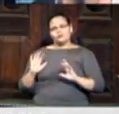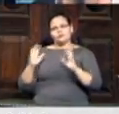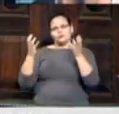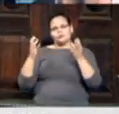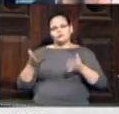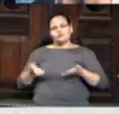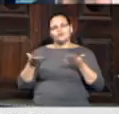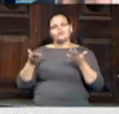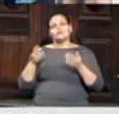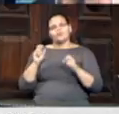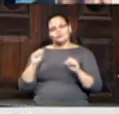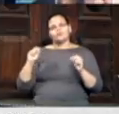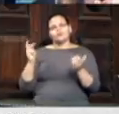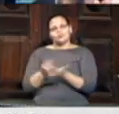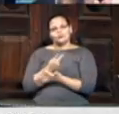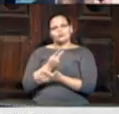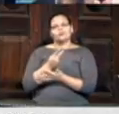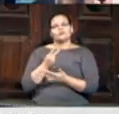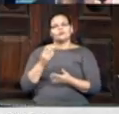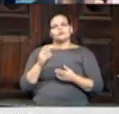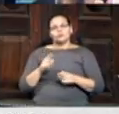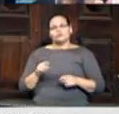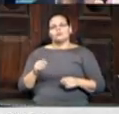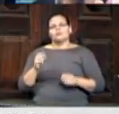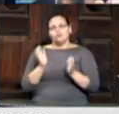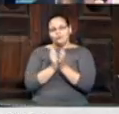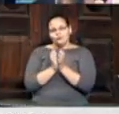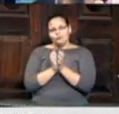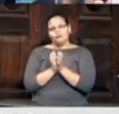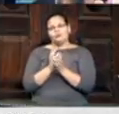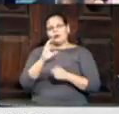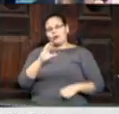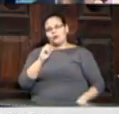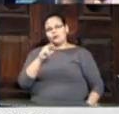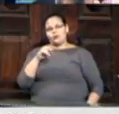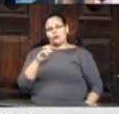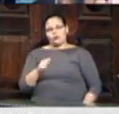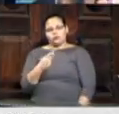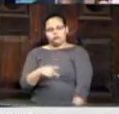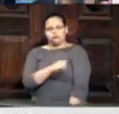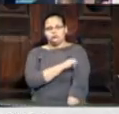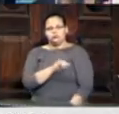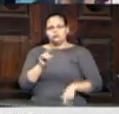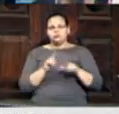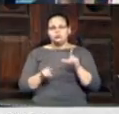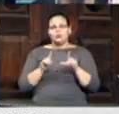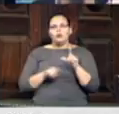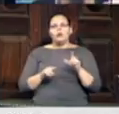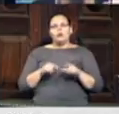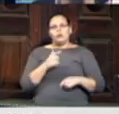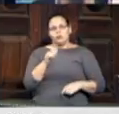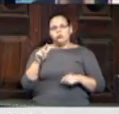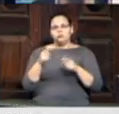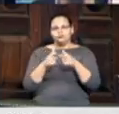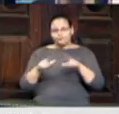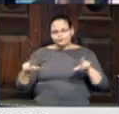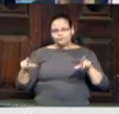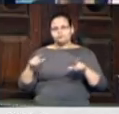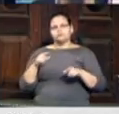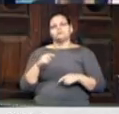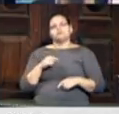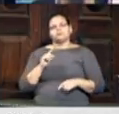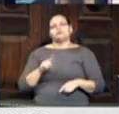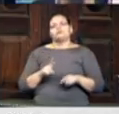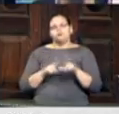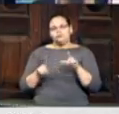porte aconteçam com a Academia Carioca, com outras academias e com a literatura, com as